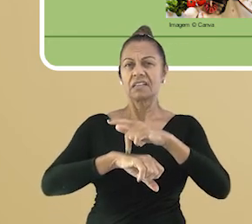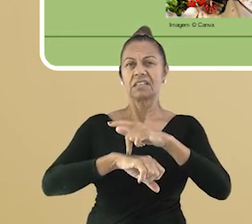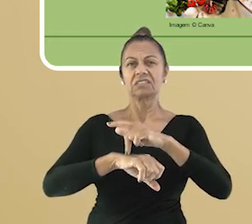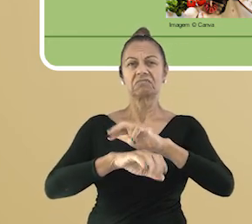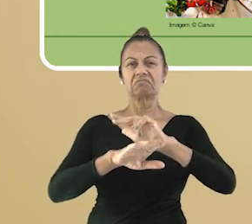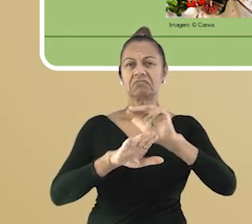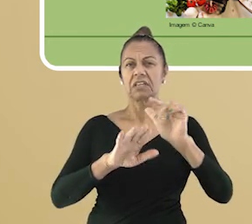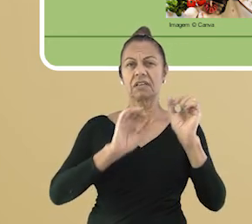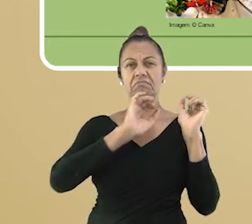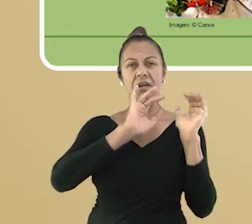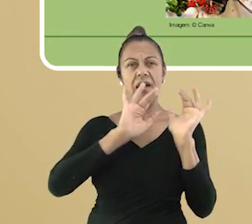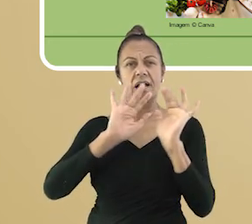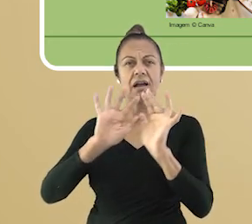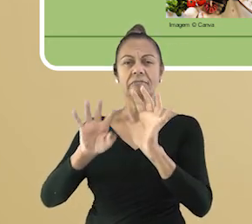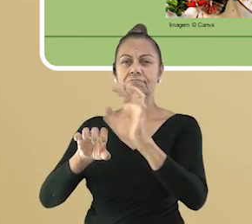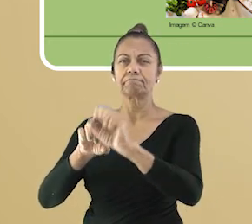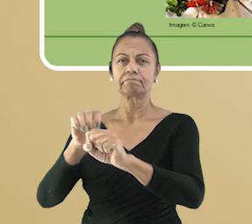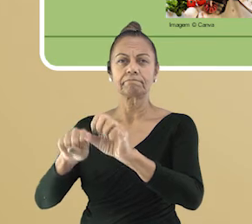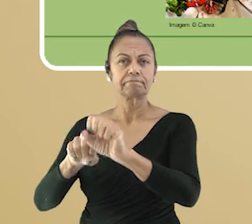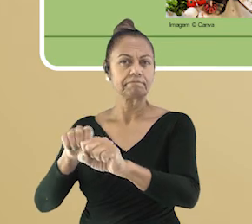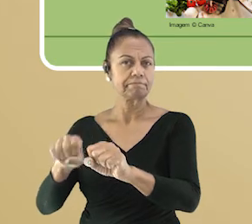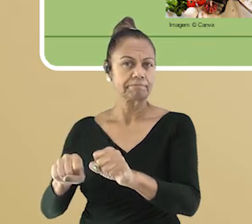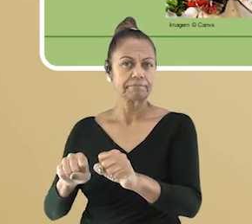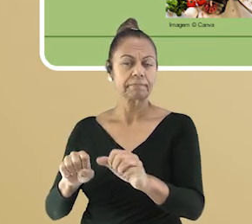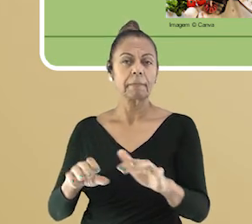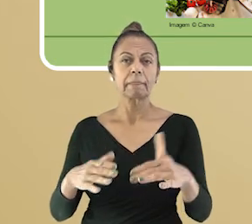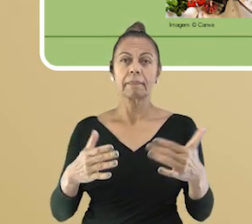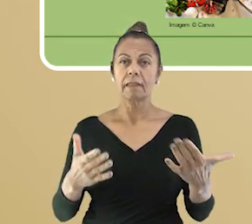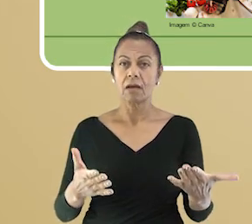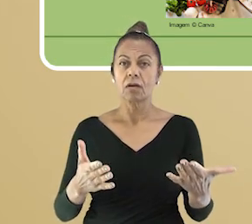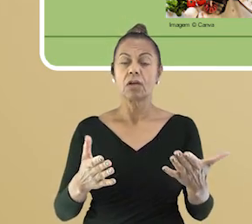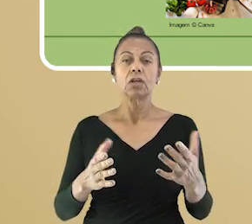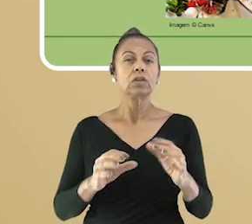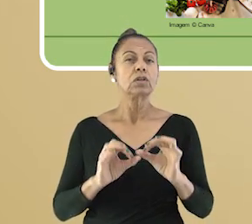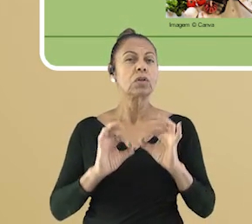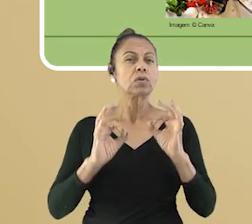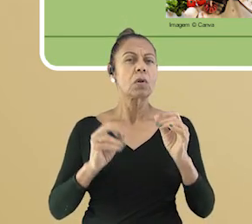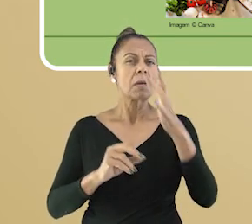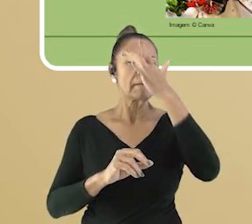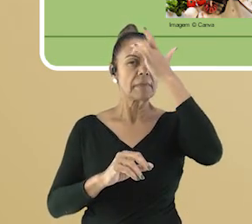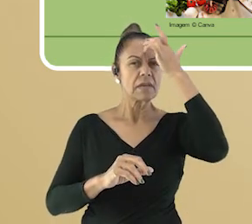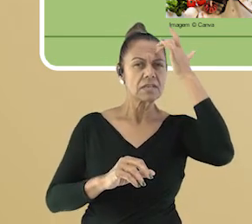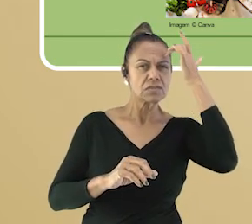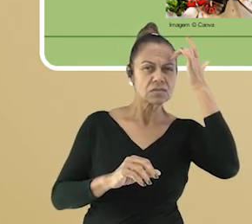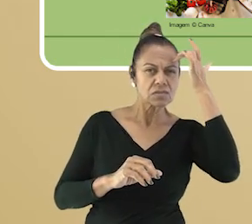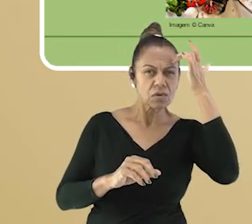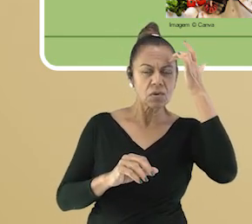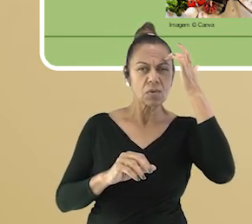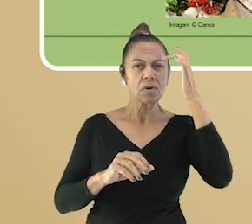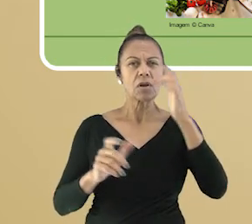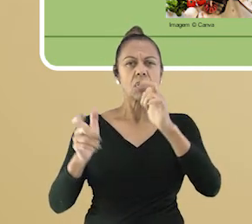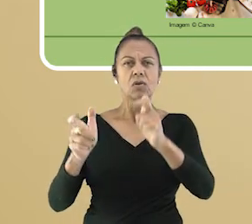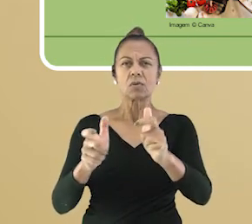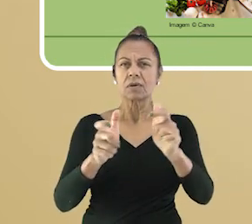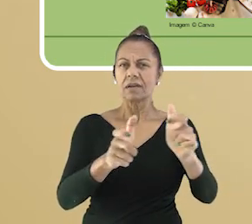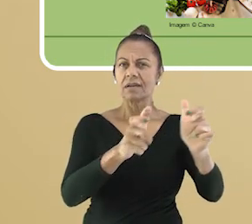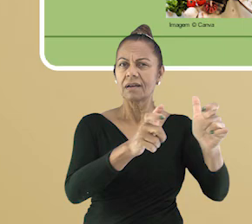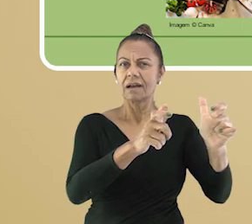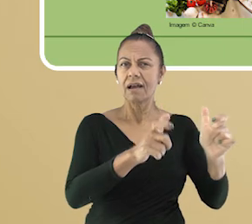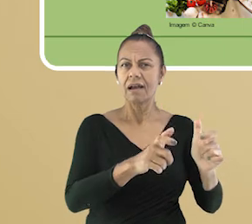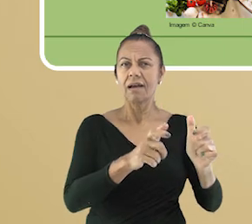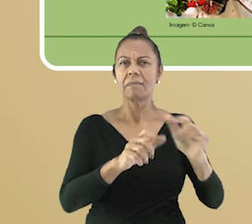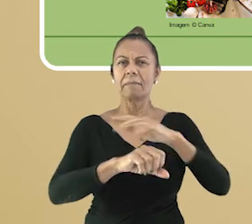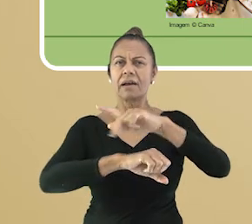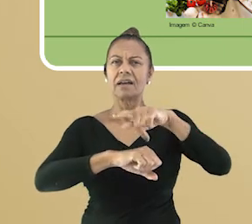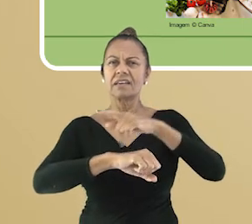estado e de todas essas pessoas diferentes que vieram de lugares diferentes do mundo para viver no Espírito Santo, a